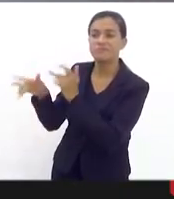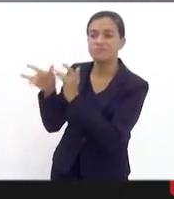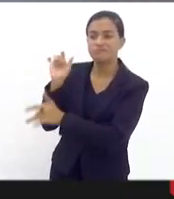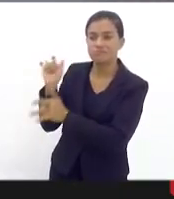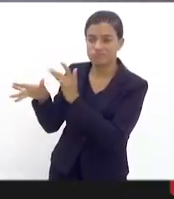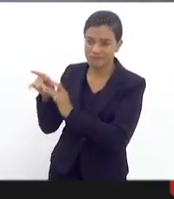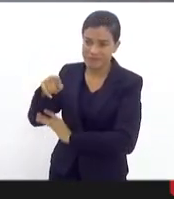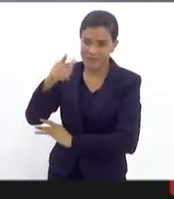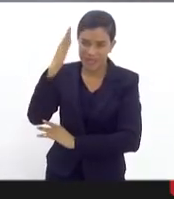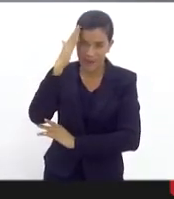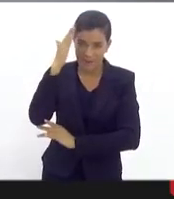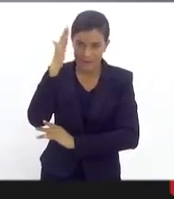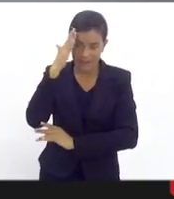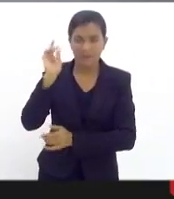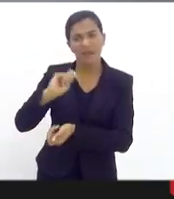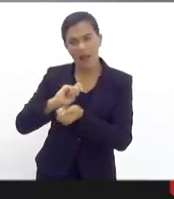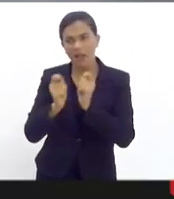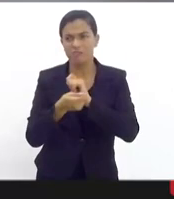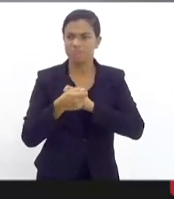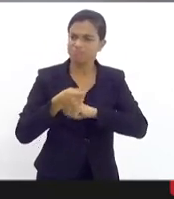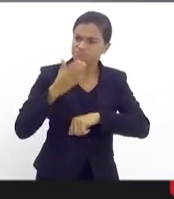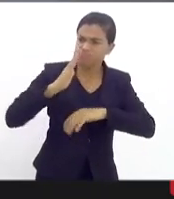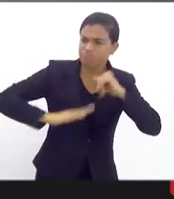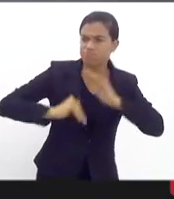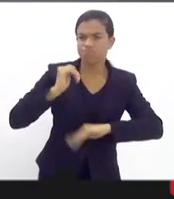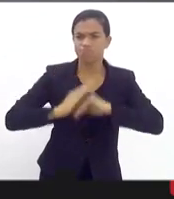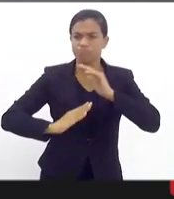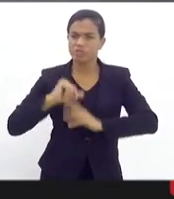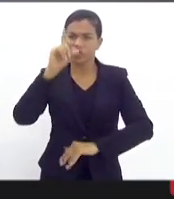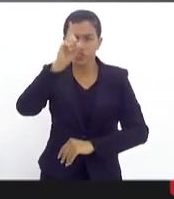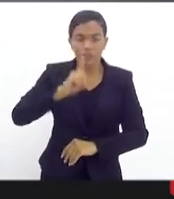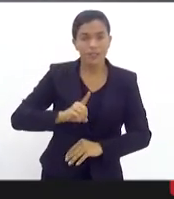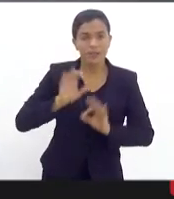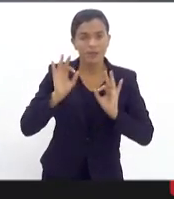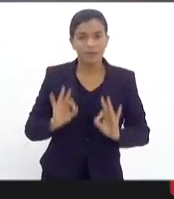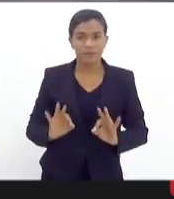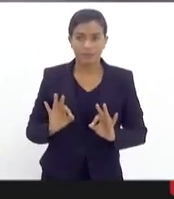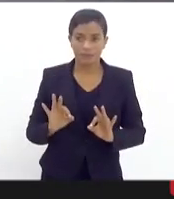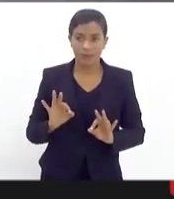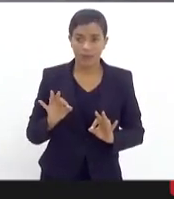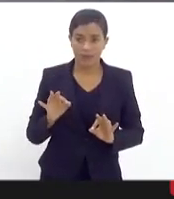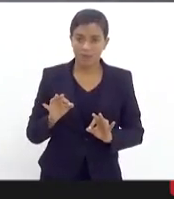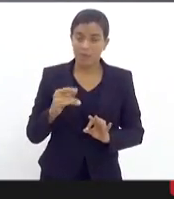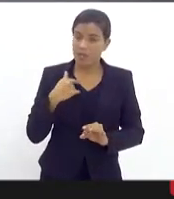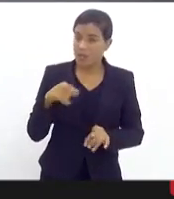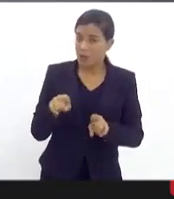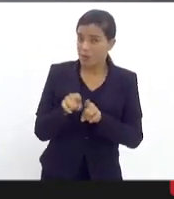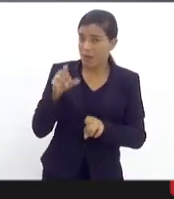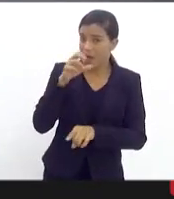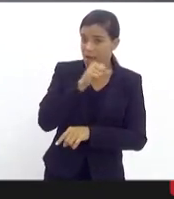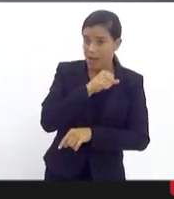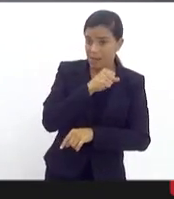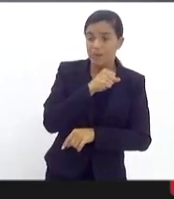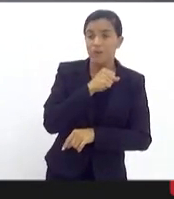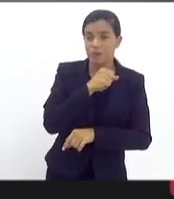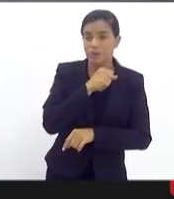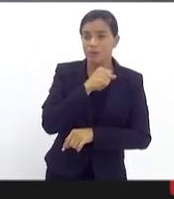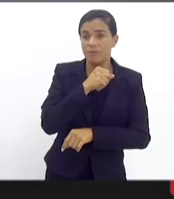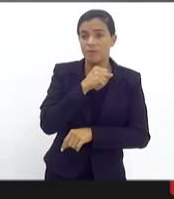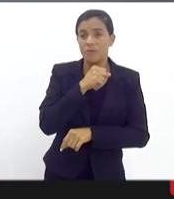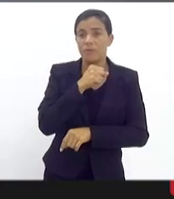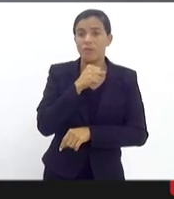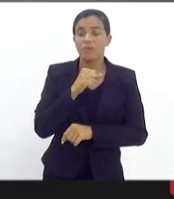plantão, que elas se convertam em direitos, em questões objetivas. Eu me lembro, e rapidamente, para a gente ouvir já a